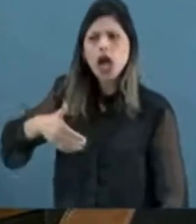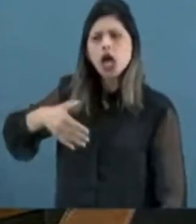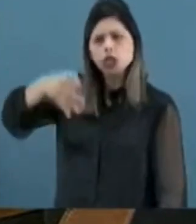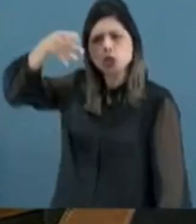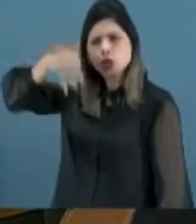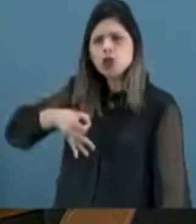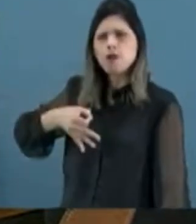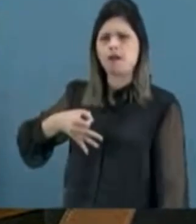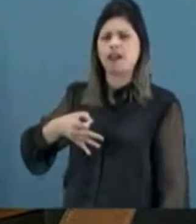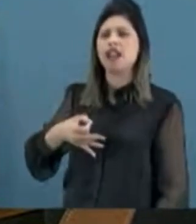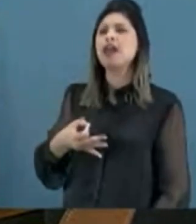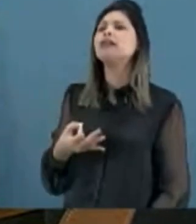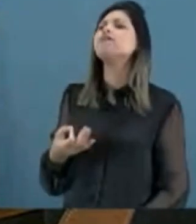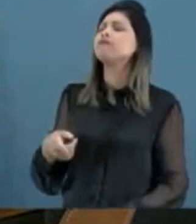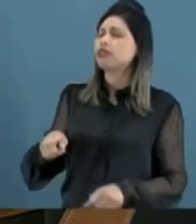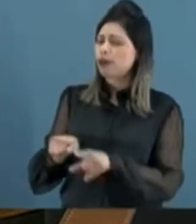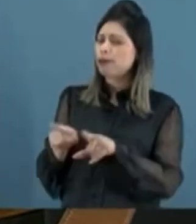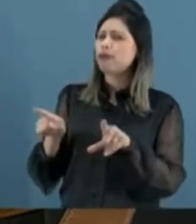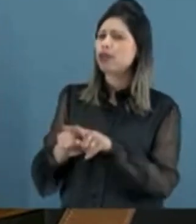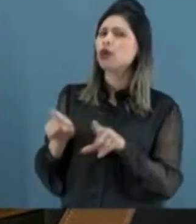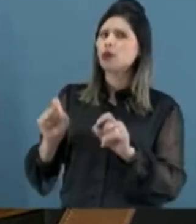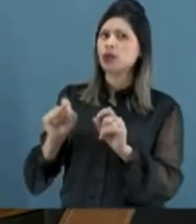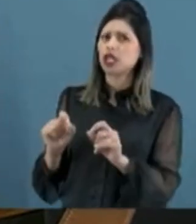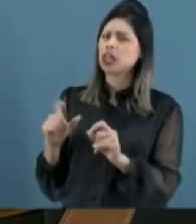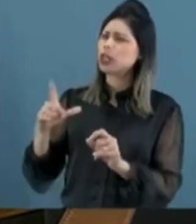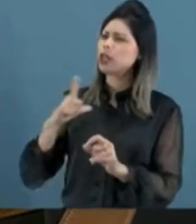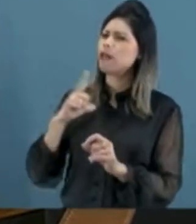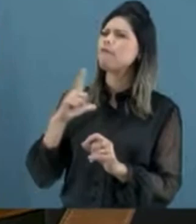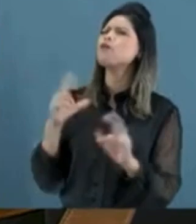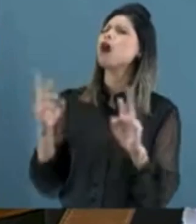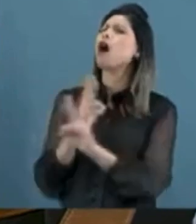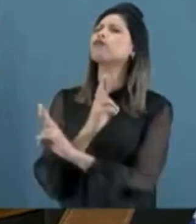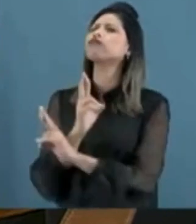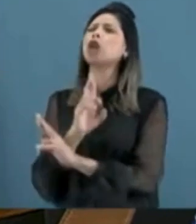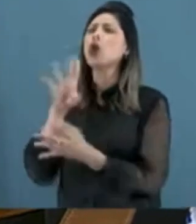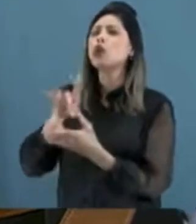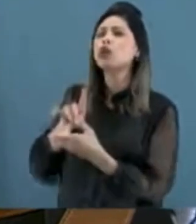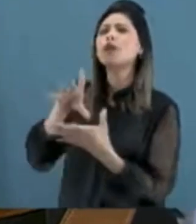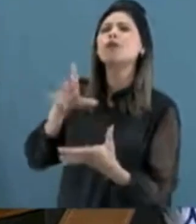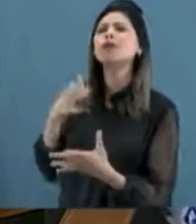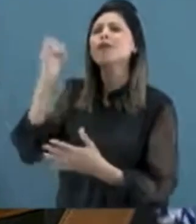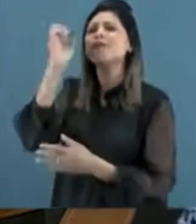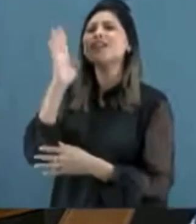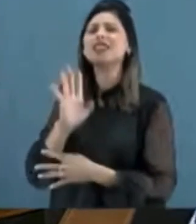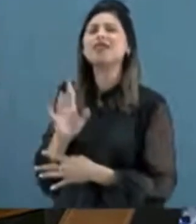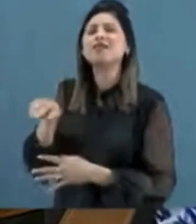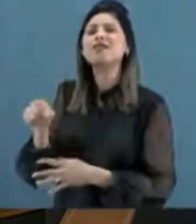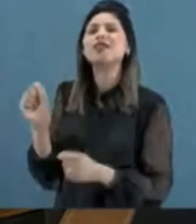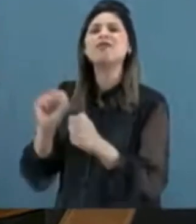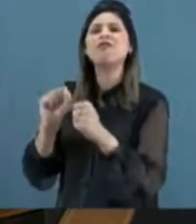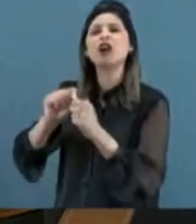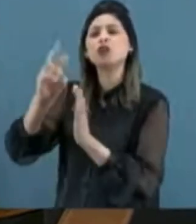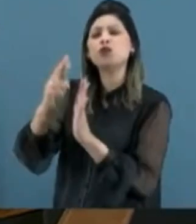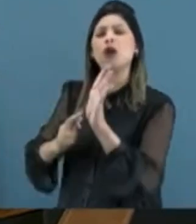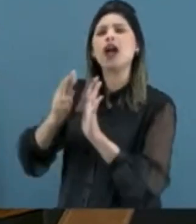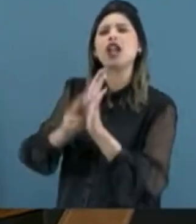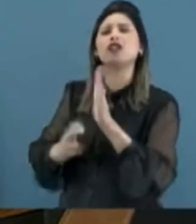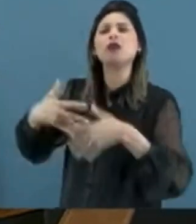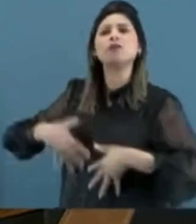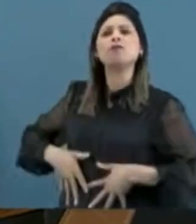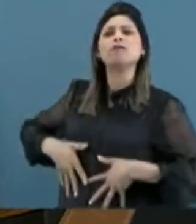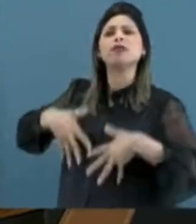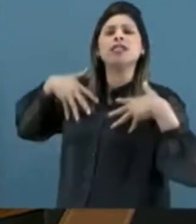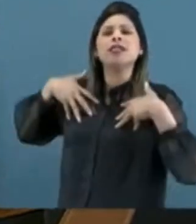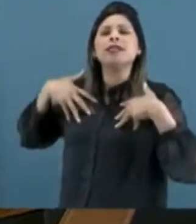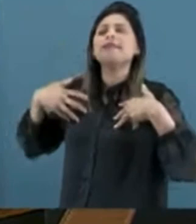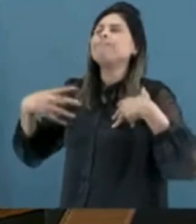e profunda relação com o processo democrático brasileiro, faz um relatório que nos orgulha, e essa é a minha honra, de